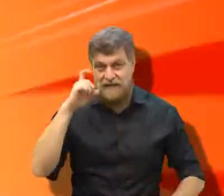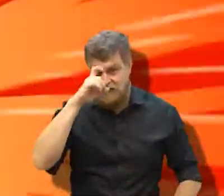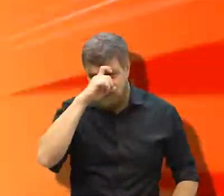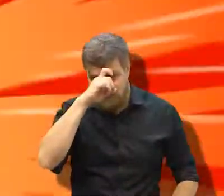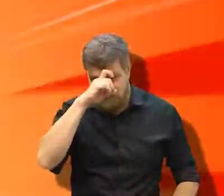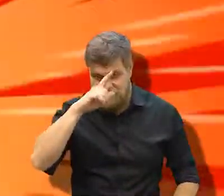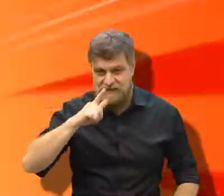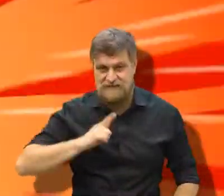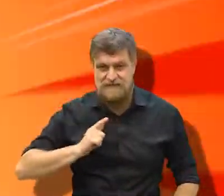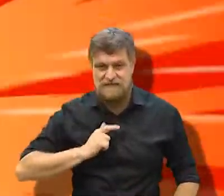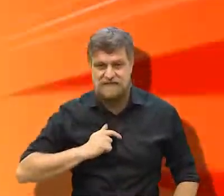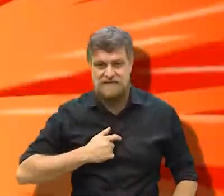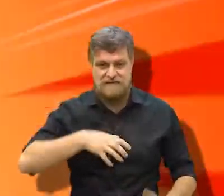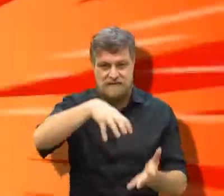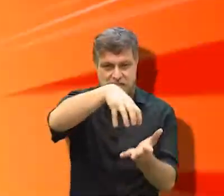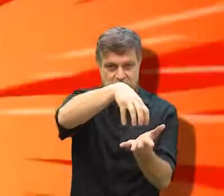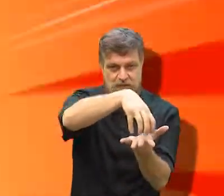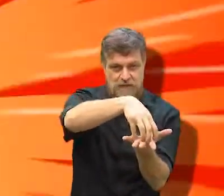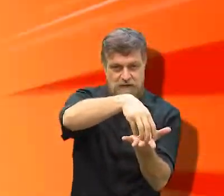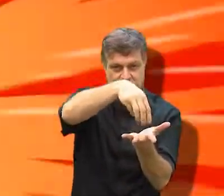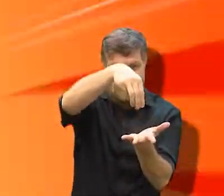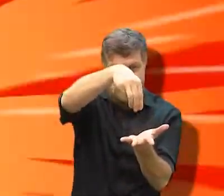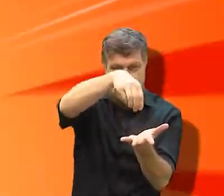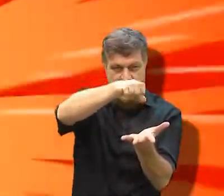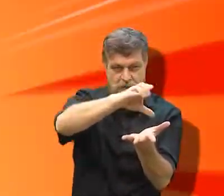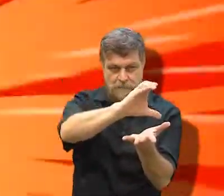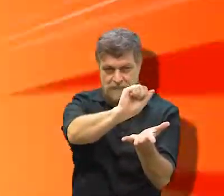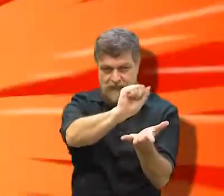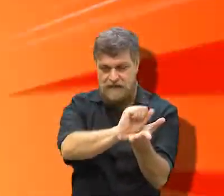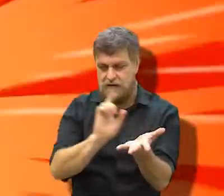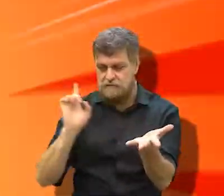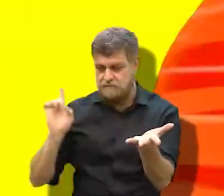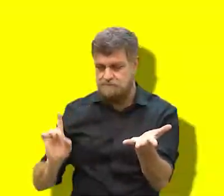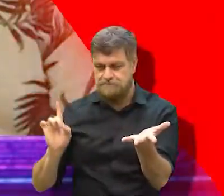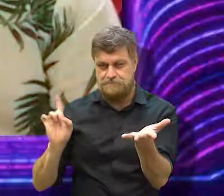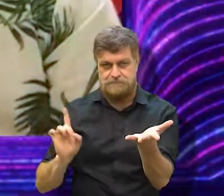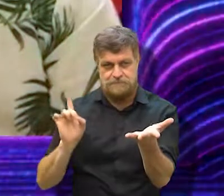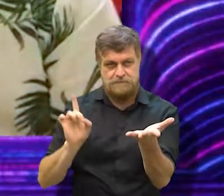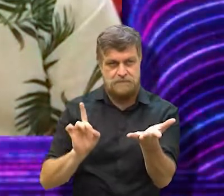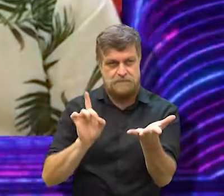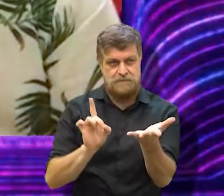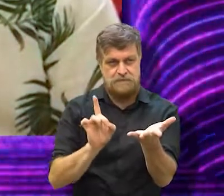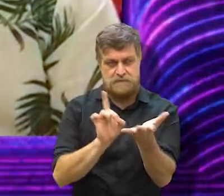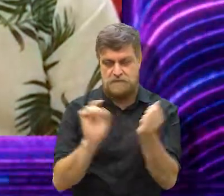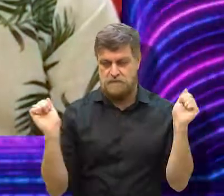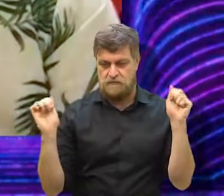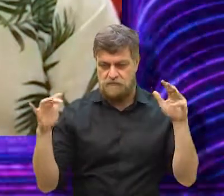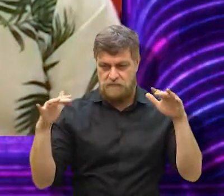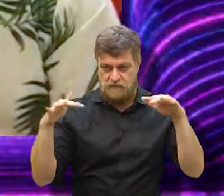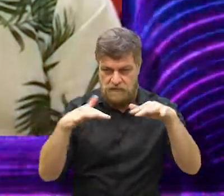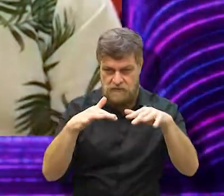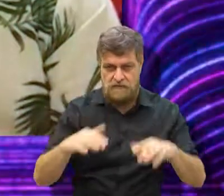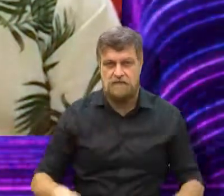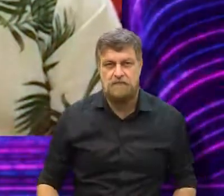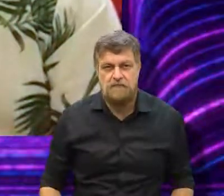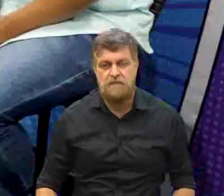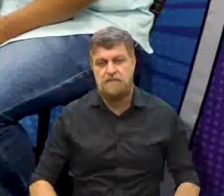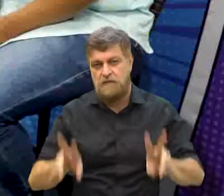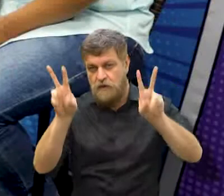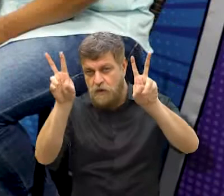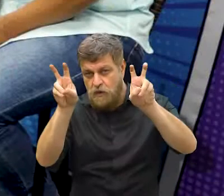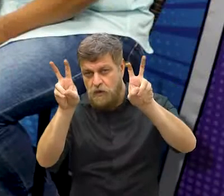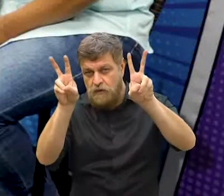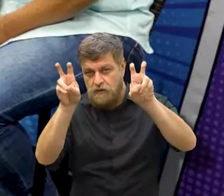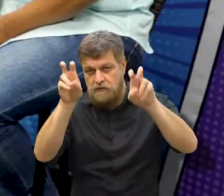peregrinação da Meca, e fala sobre vários assuntos do Islã. E como o Islã fala muito sobre a questão